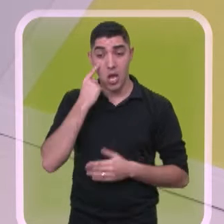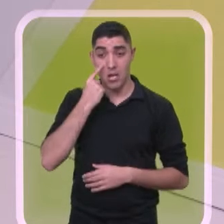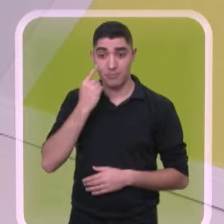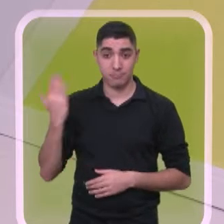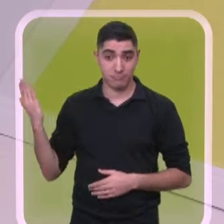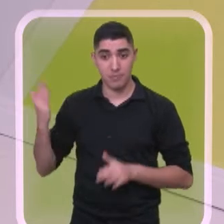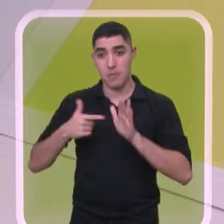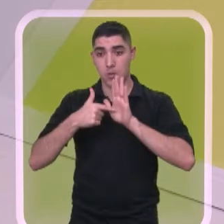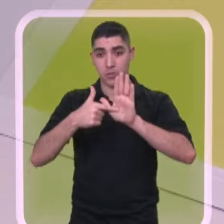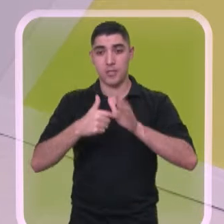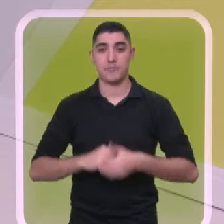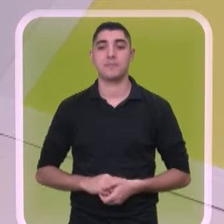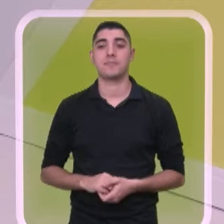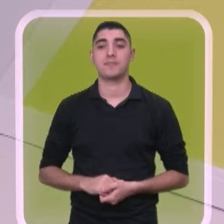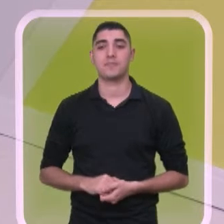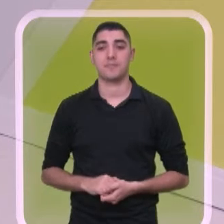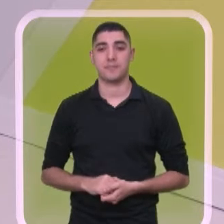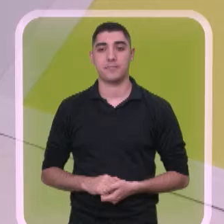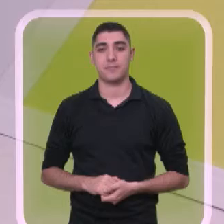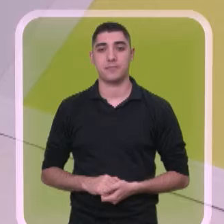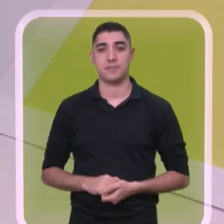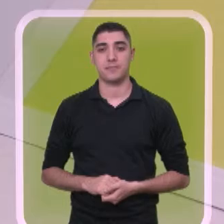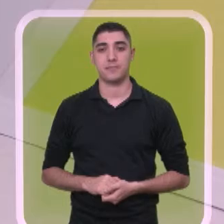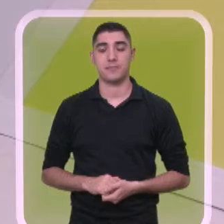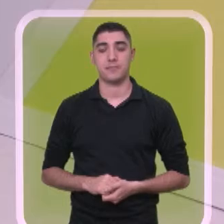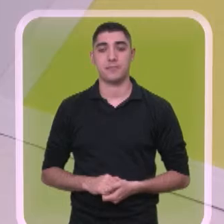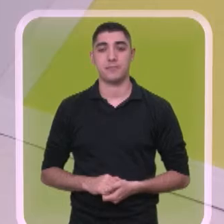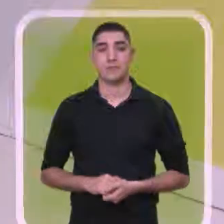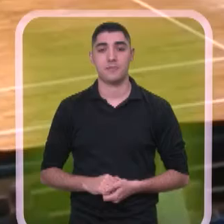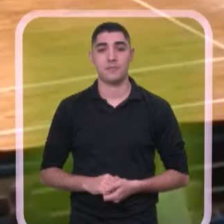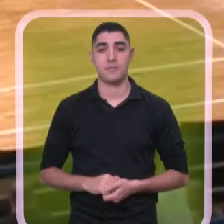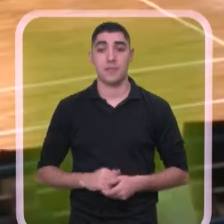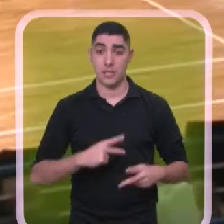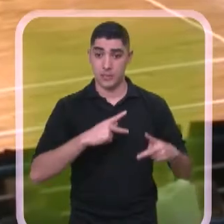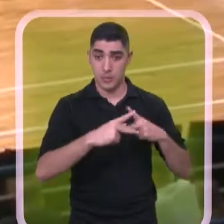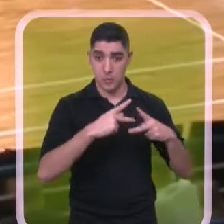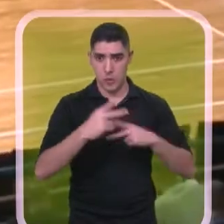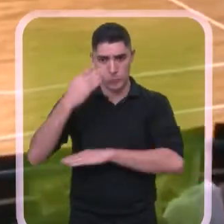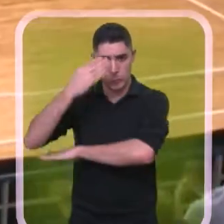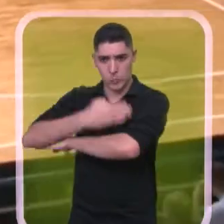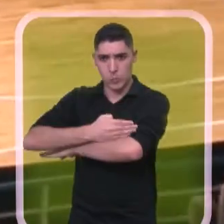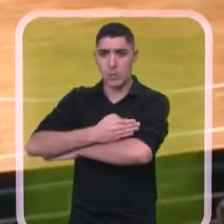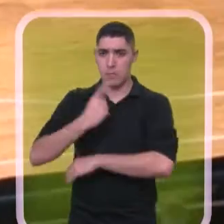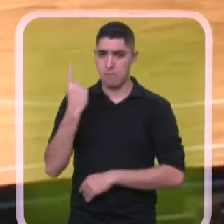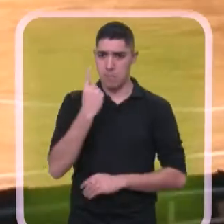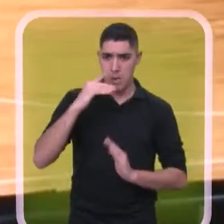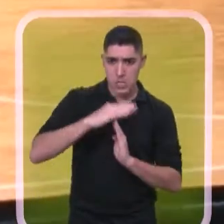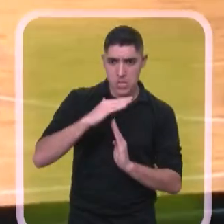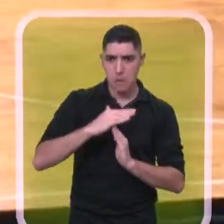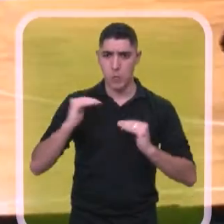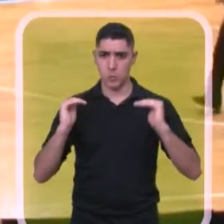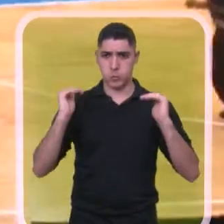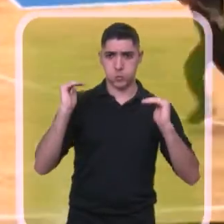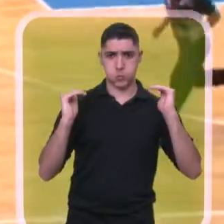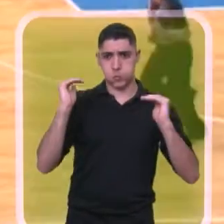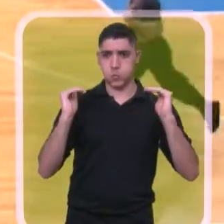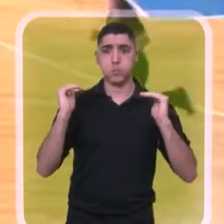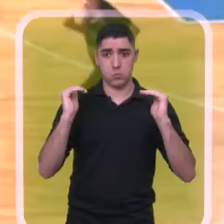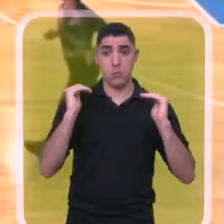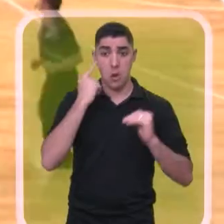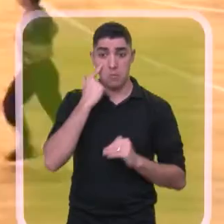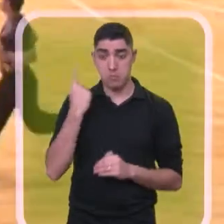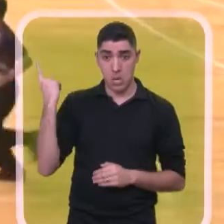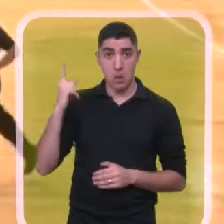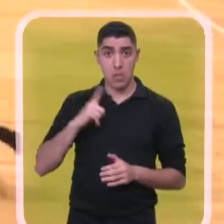a partida? Coloca, Matheus! São José e Rio Claro fizeram um primeiro quarto de muito equilíbrio e alternâncias no placar. Os primeiros